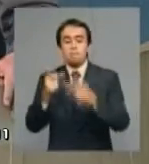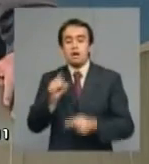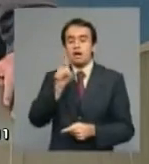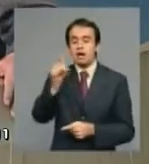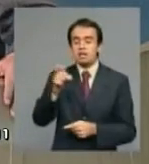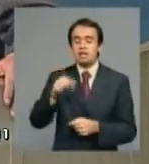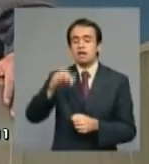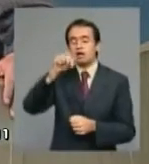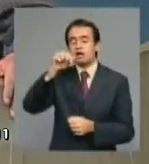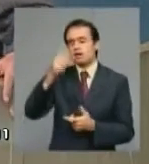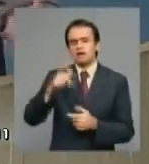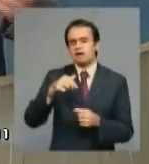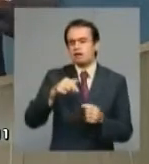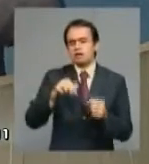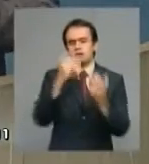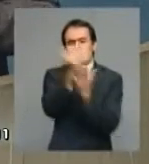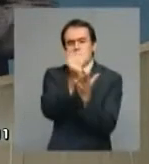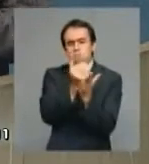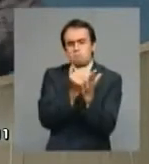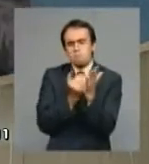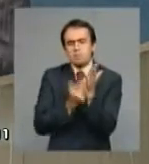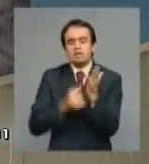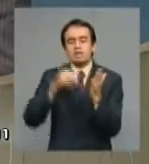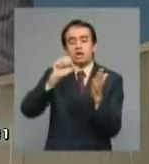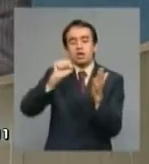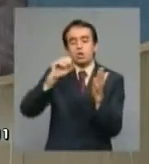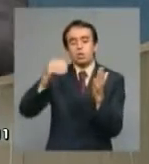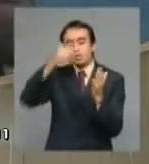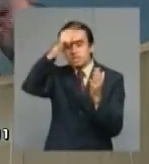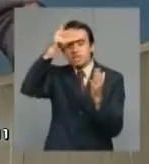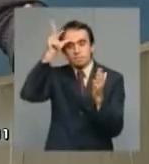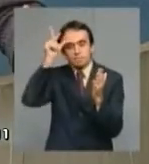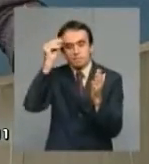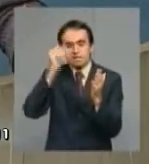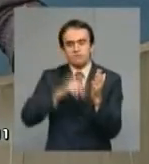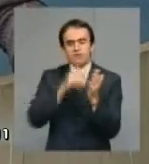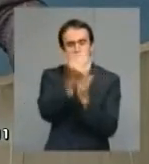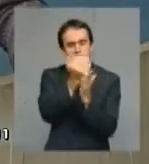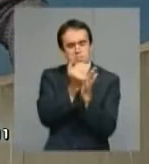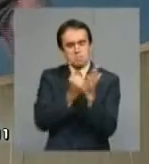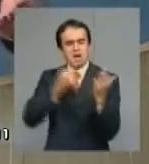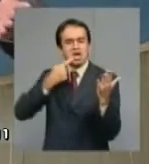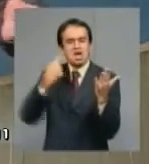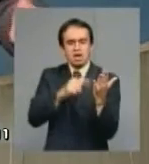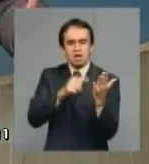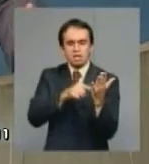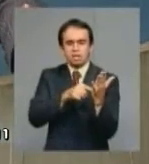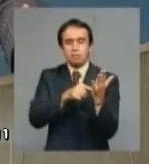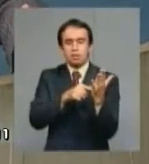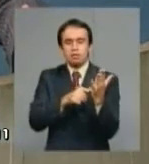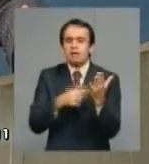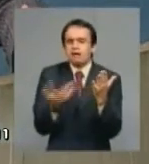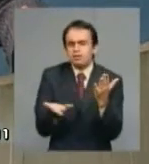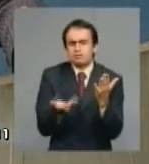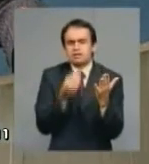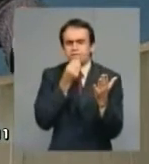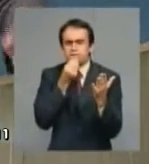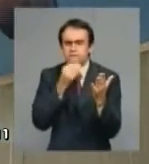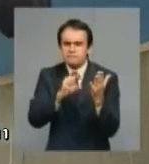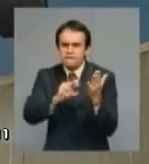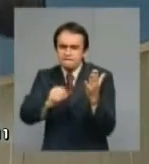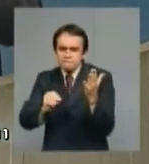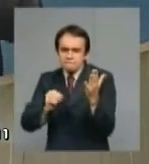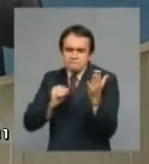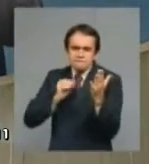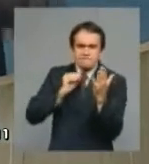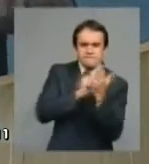80 prefeitos. E eu vou pedir aqui encarecidamente ao doutor Luiz Alcântara que ele me dê uma vaguinha dessas